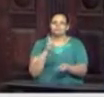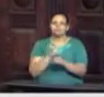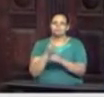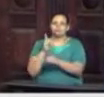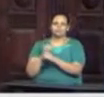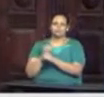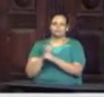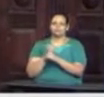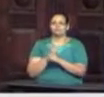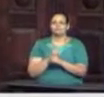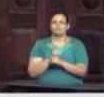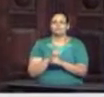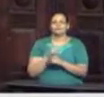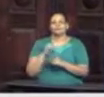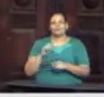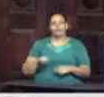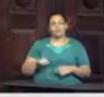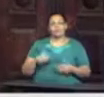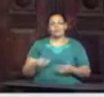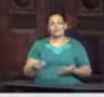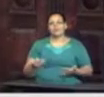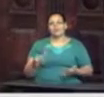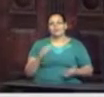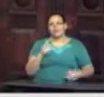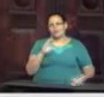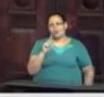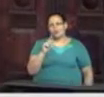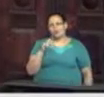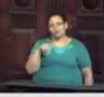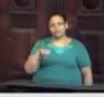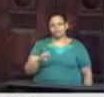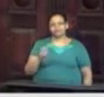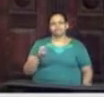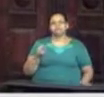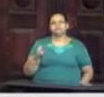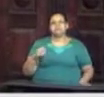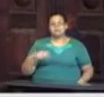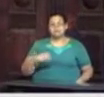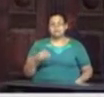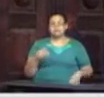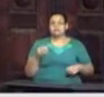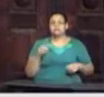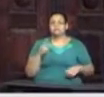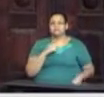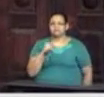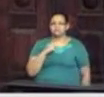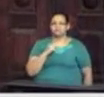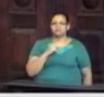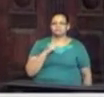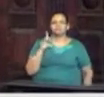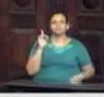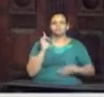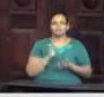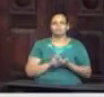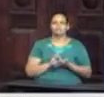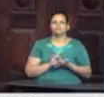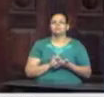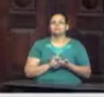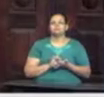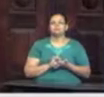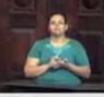uma situação de calamidade pública. E esta situação de calamidade pública tem exatamente